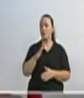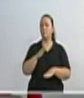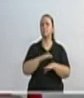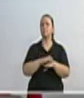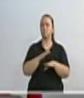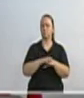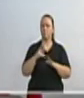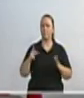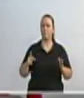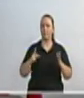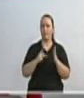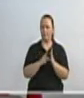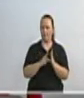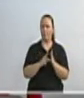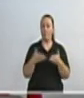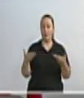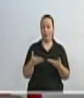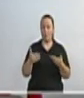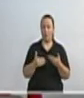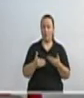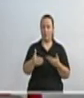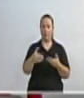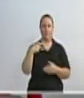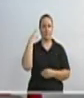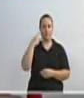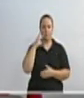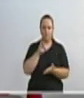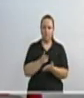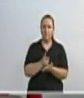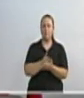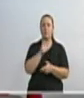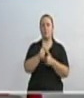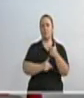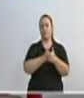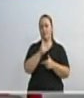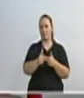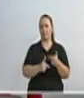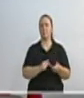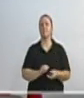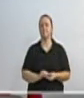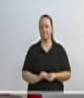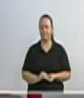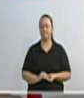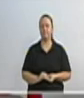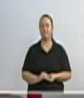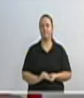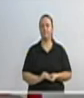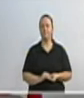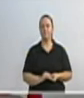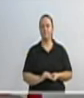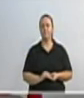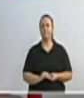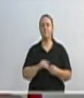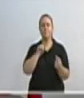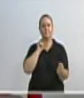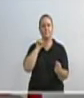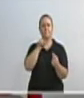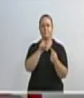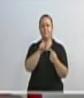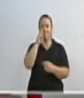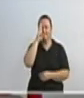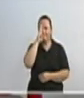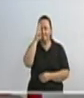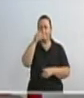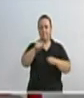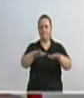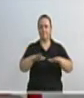PROCON e agora, como vereador, pretendo dar continuidade a esse encaminhamento. Eu queria dizer que o objetivo principal da